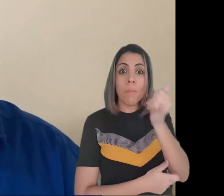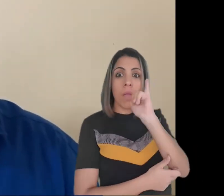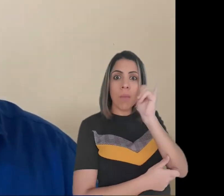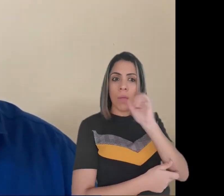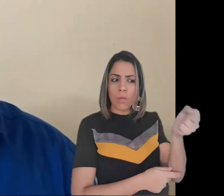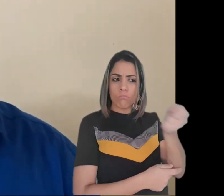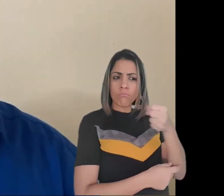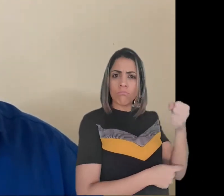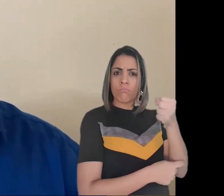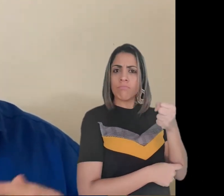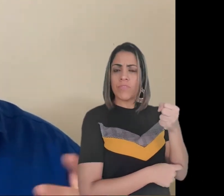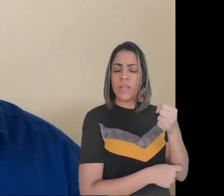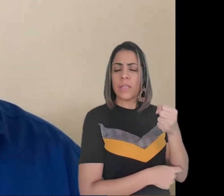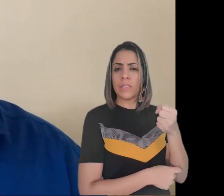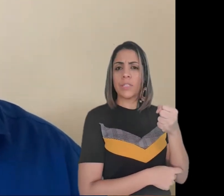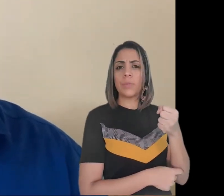cerveja, poderíamos